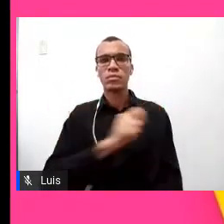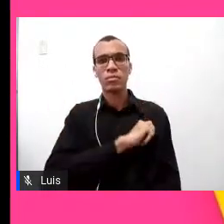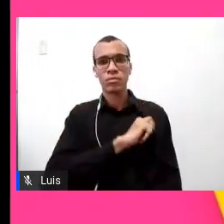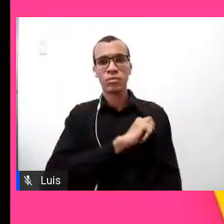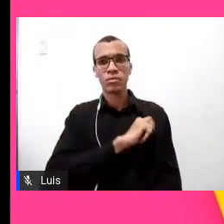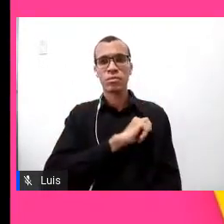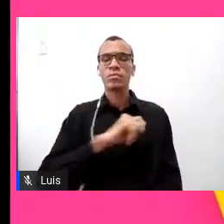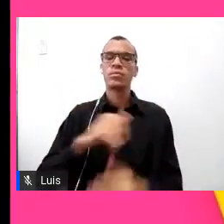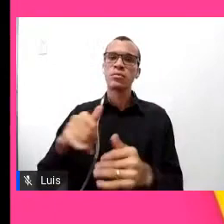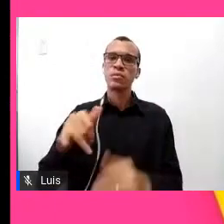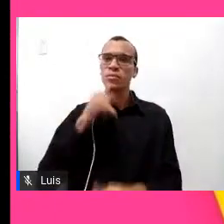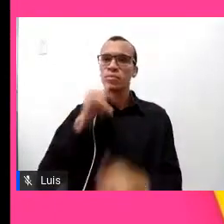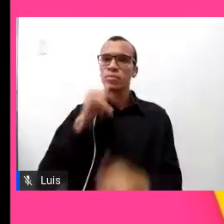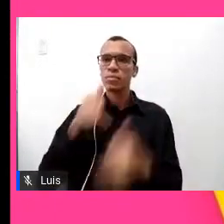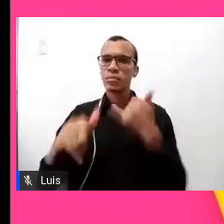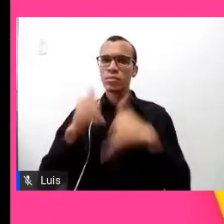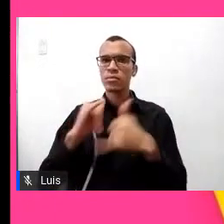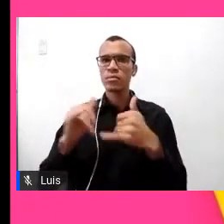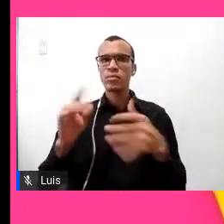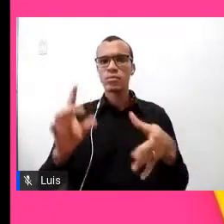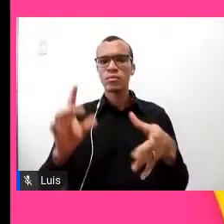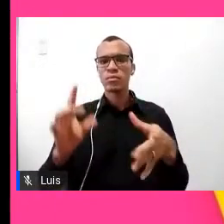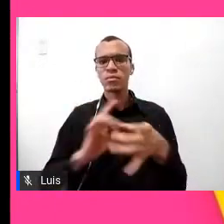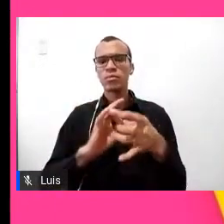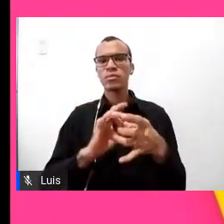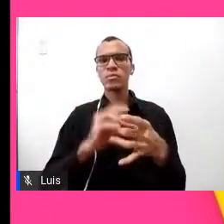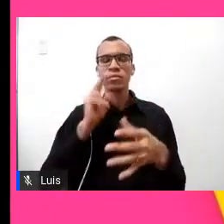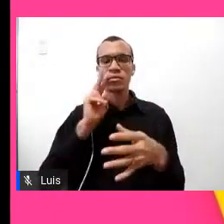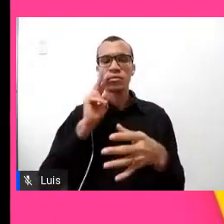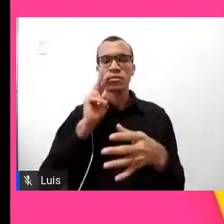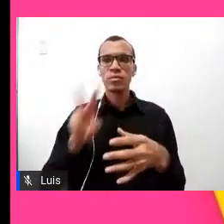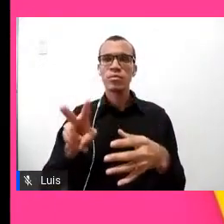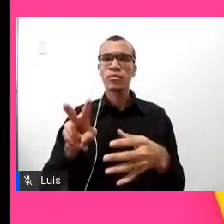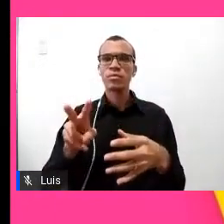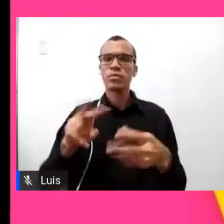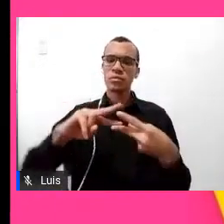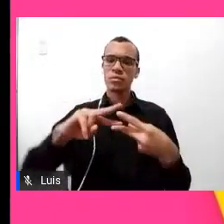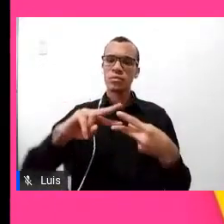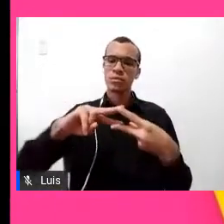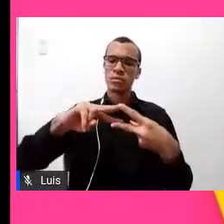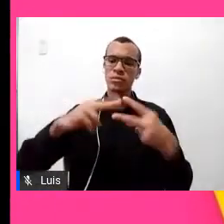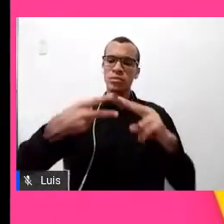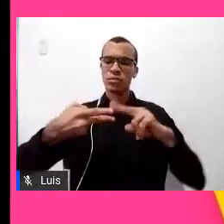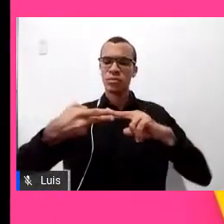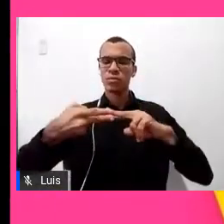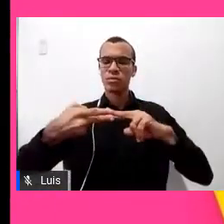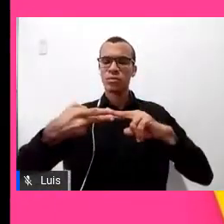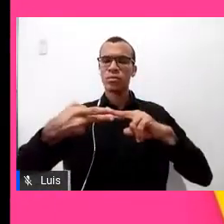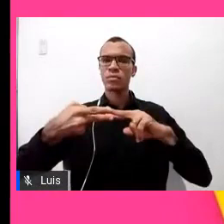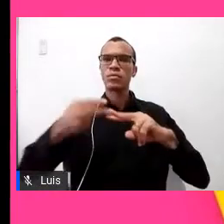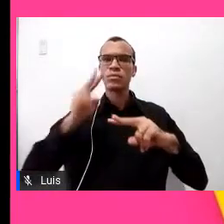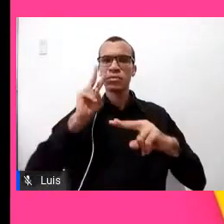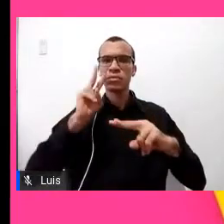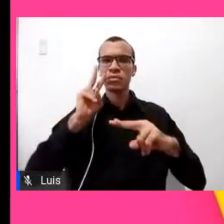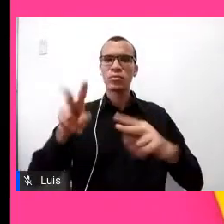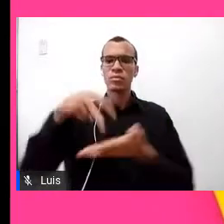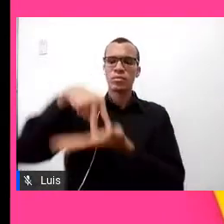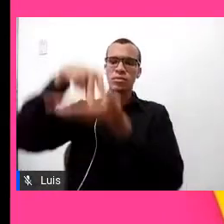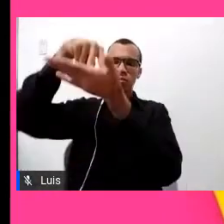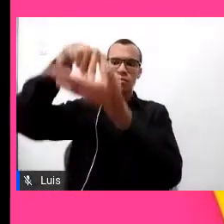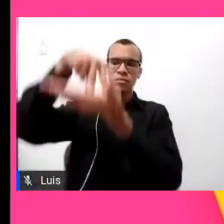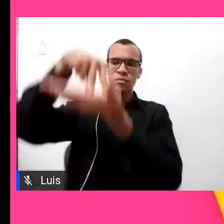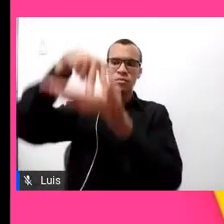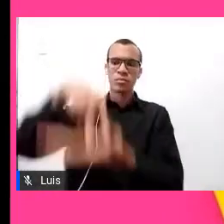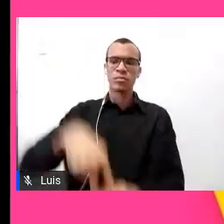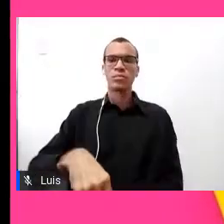ele vê o elevador subindo. Ele inverte o fio e aí ele vê o elevador descendo. E o aluno aprende conceitos